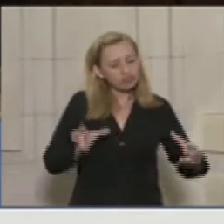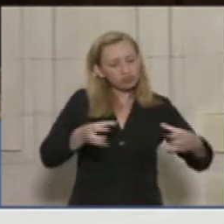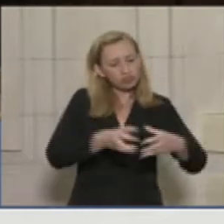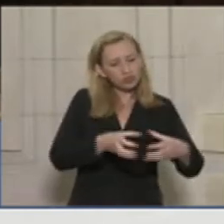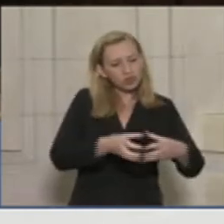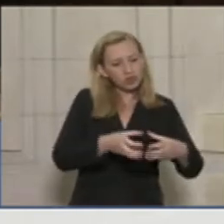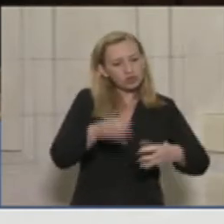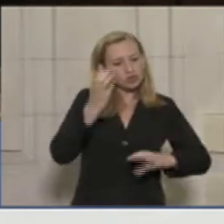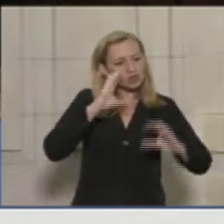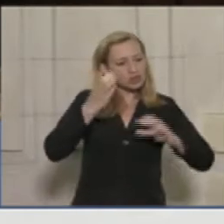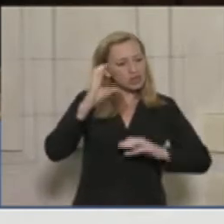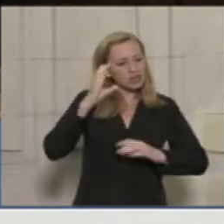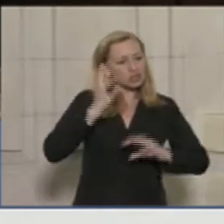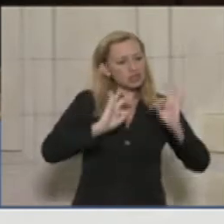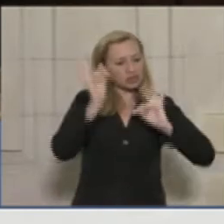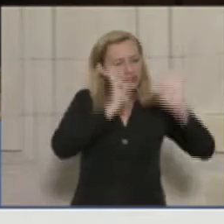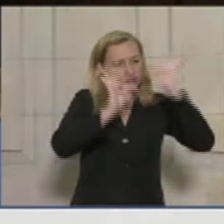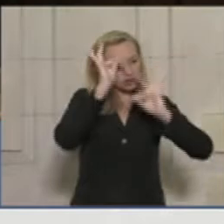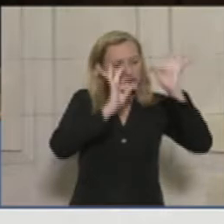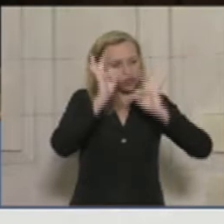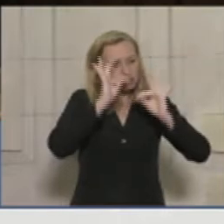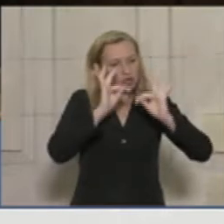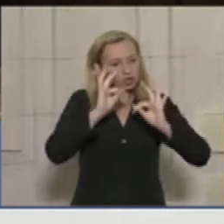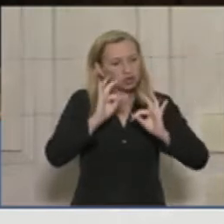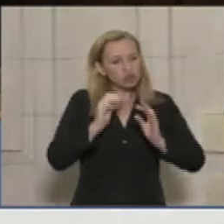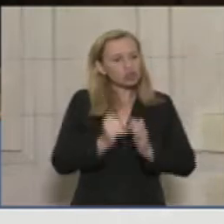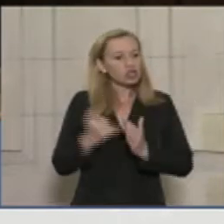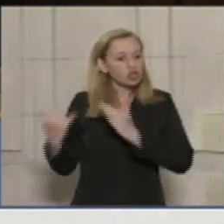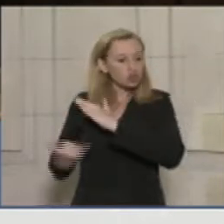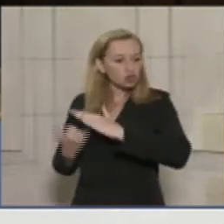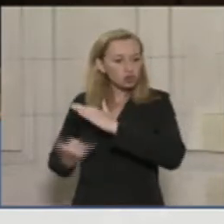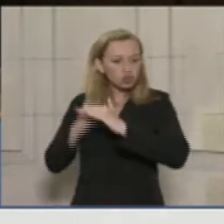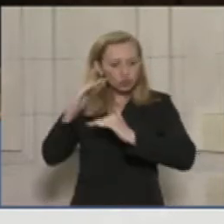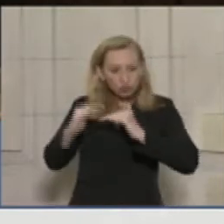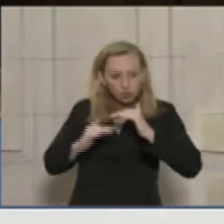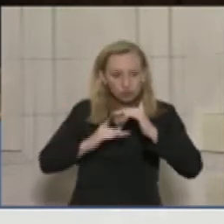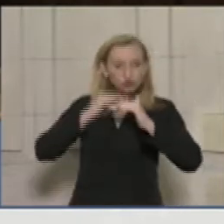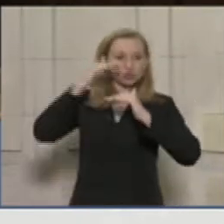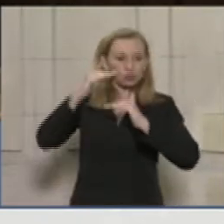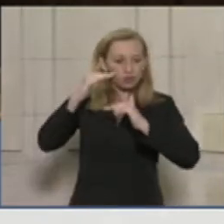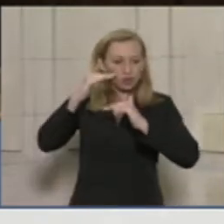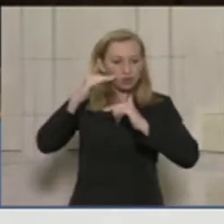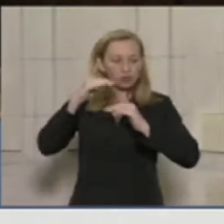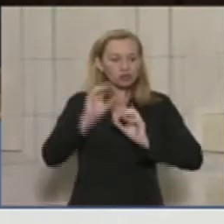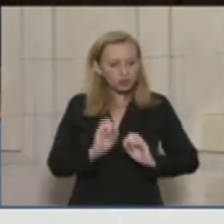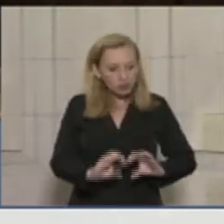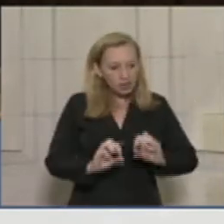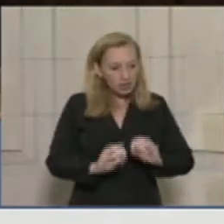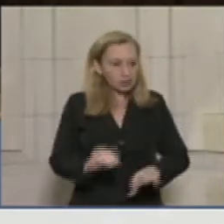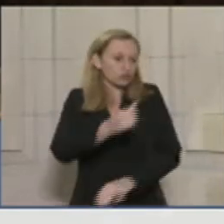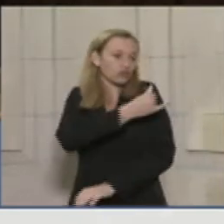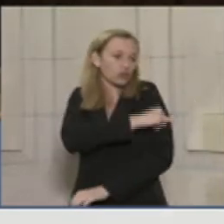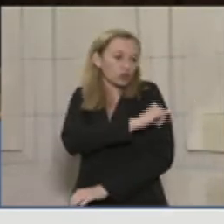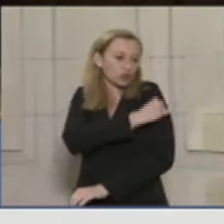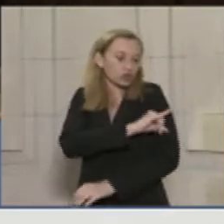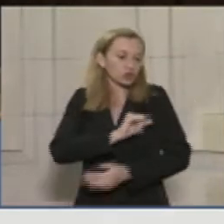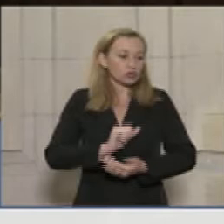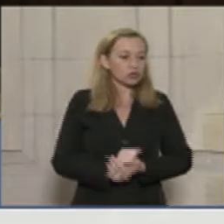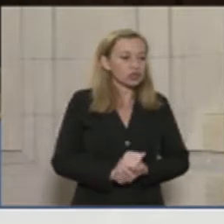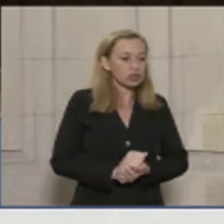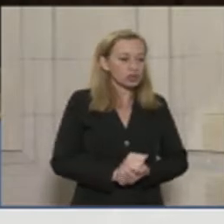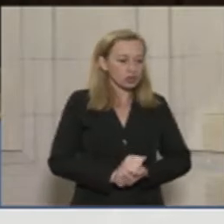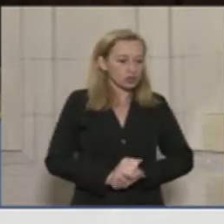em relação ao Instituto Superior de Educação do Rio de Janeiro, o glorioso